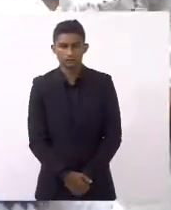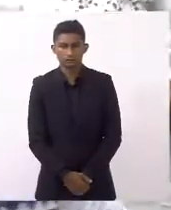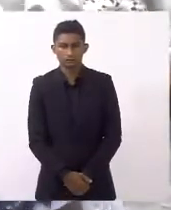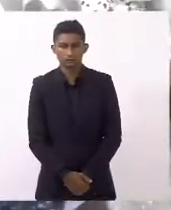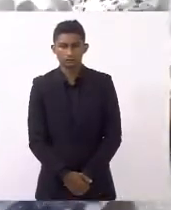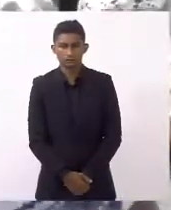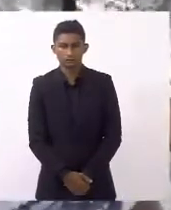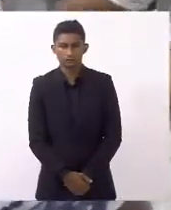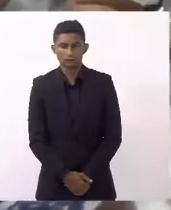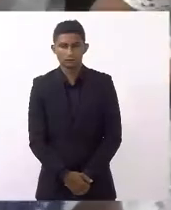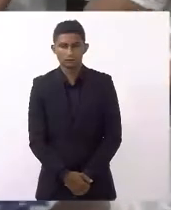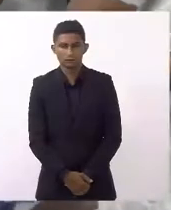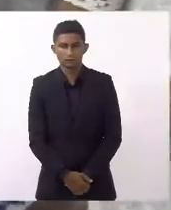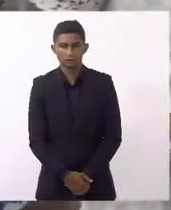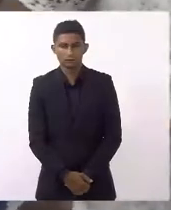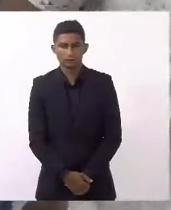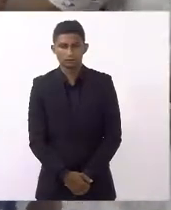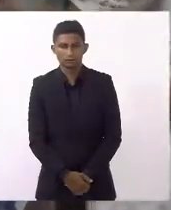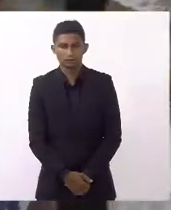E aí